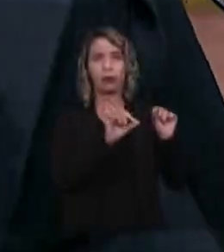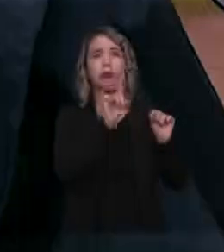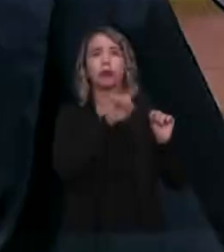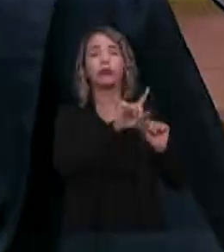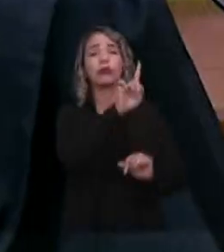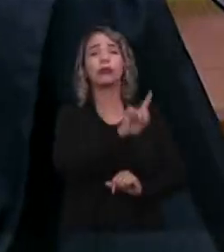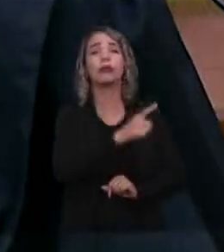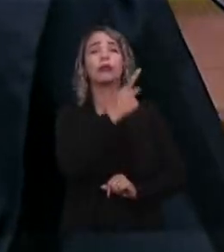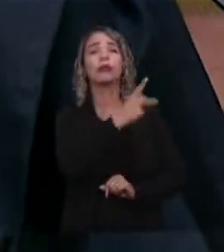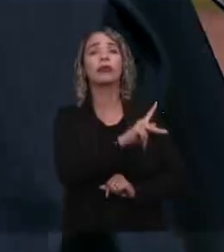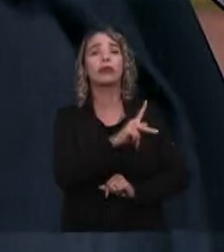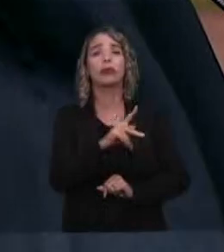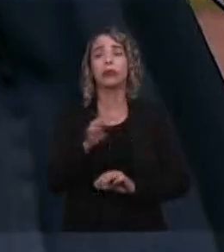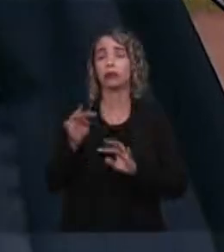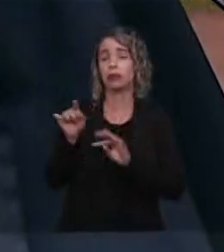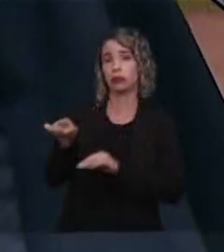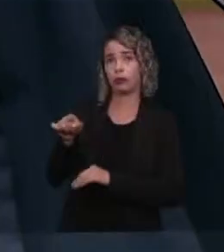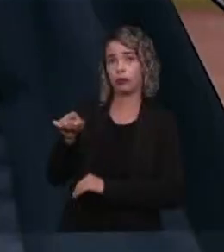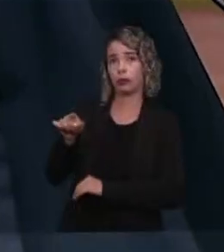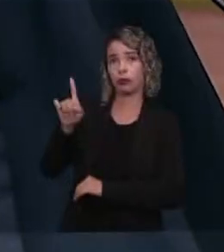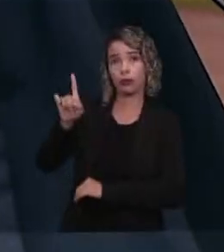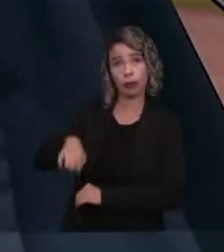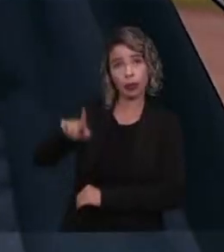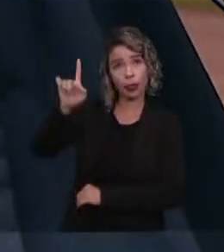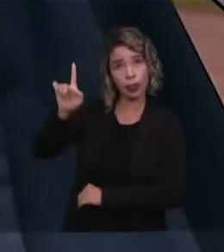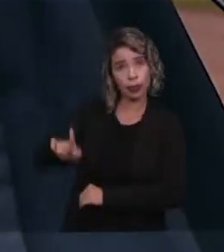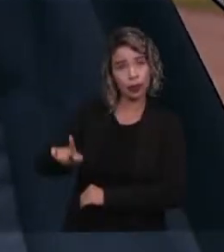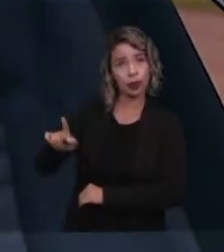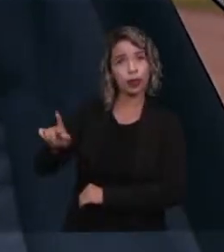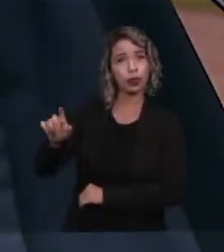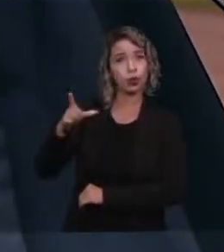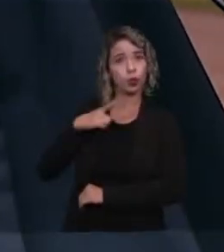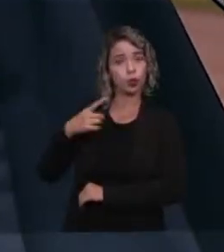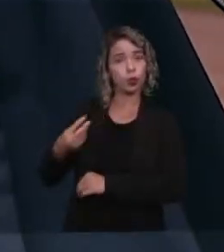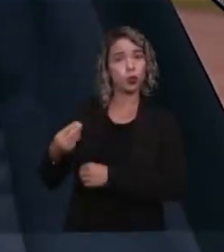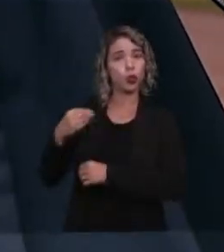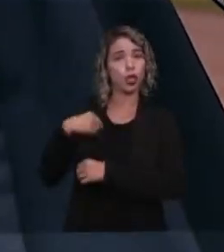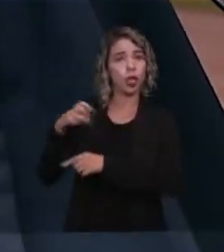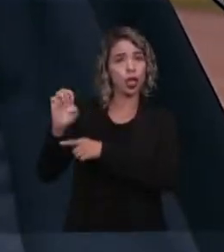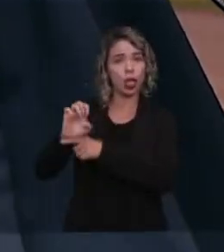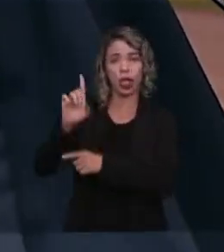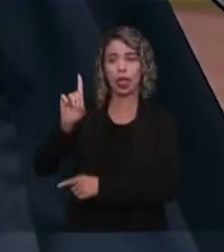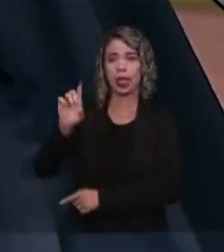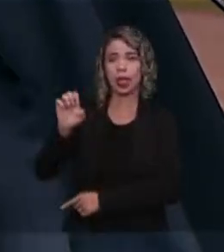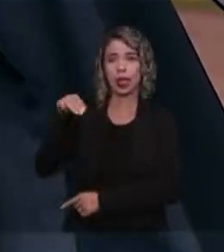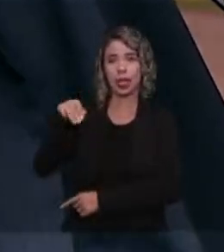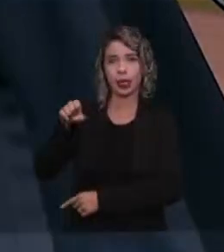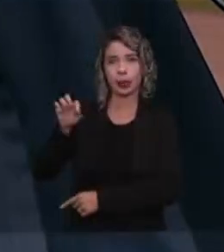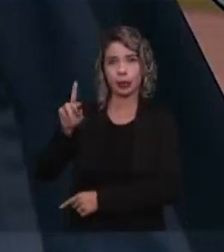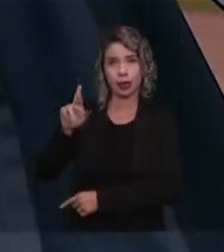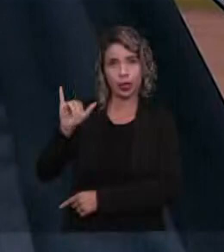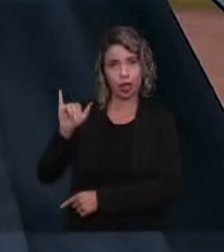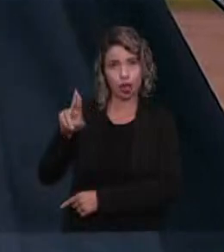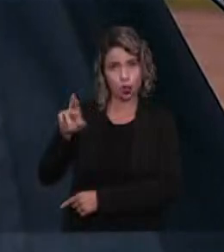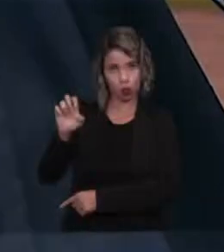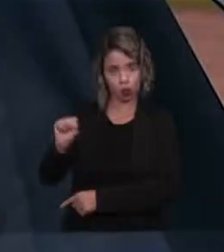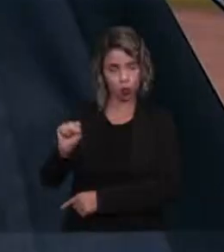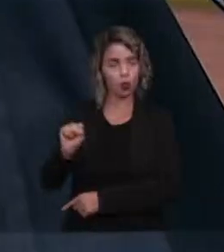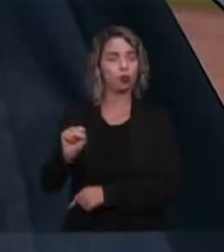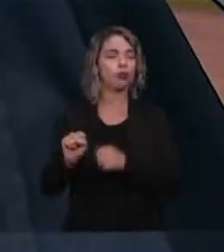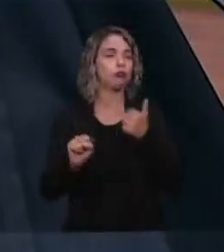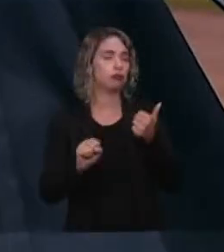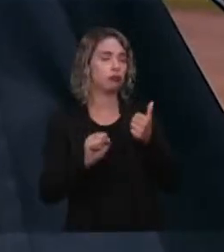seu gerente? Testemunha. Era o gerente executivo corporativo Demétrio Zacarias Guina. O